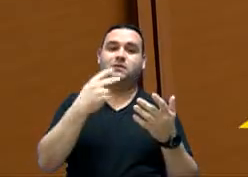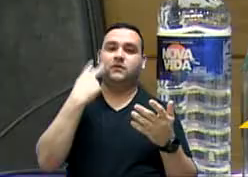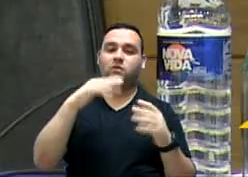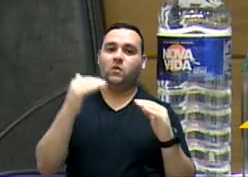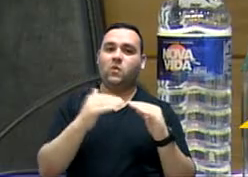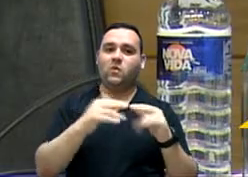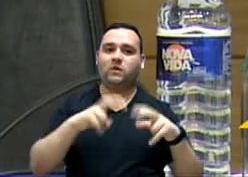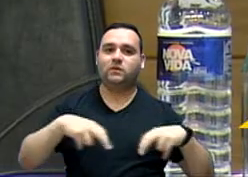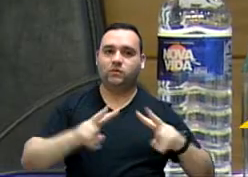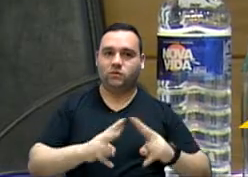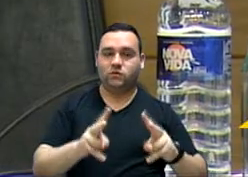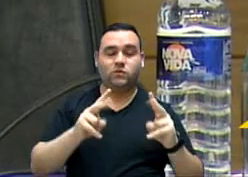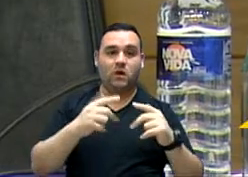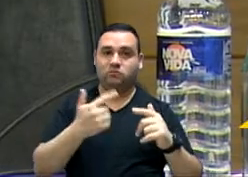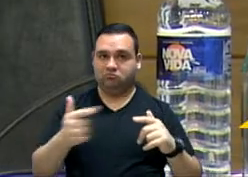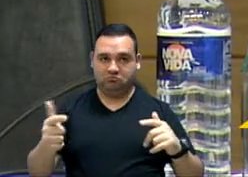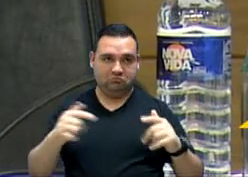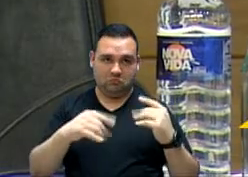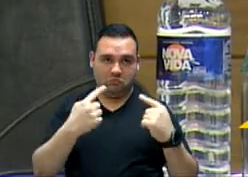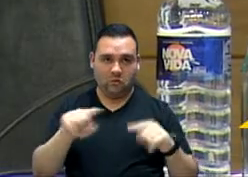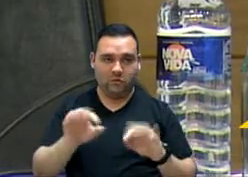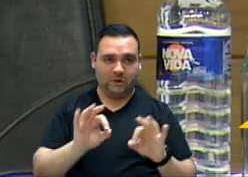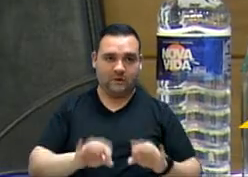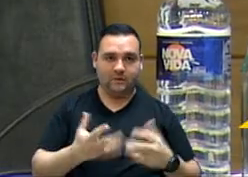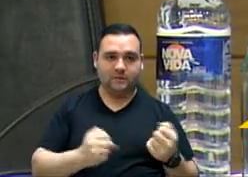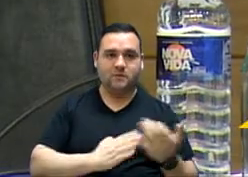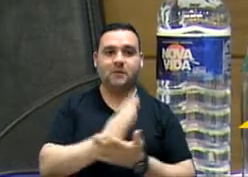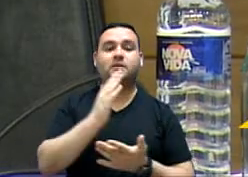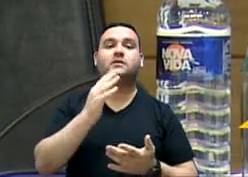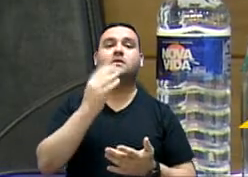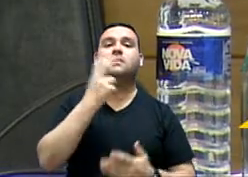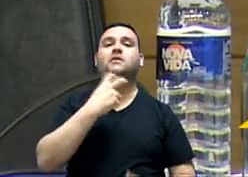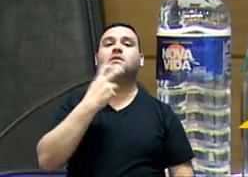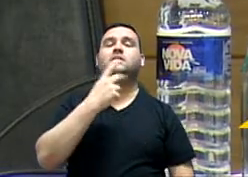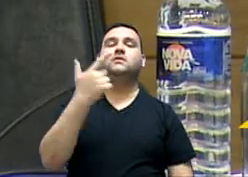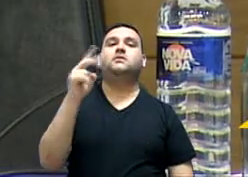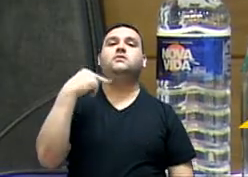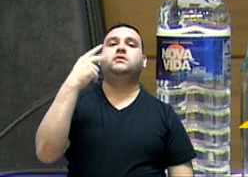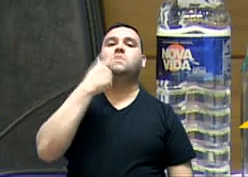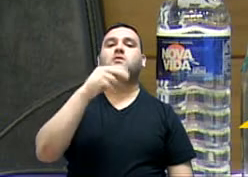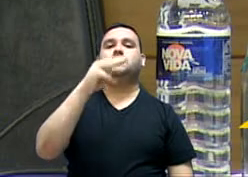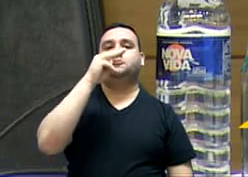estão, os contrários se manifestam, não havendo, está aprovado. Requerimento do vereador